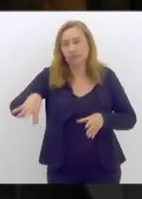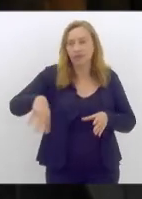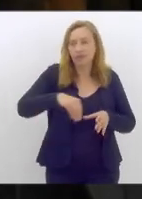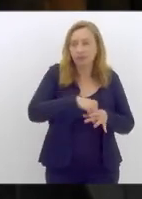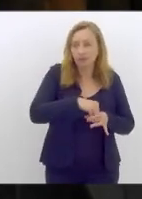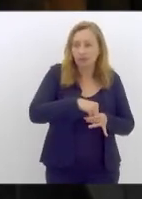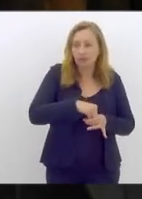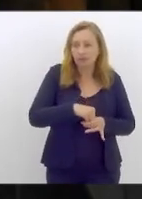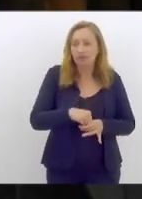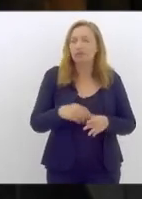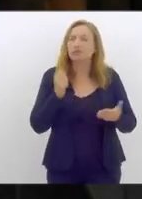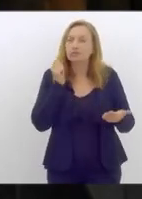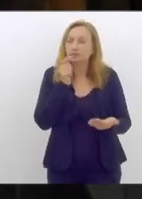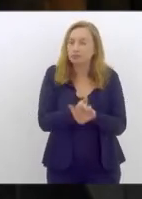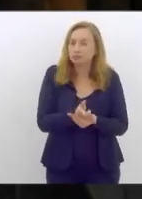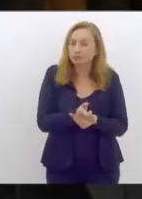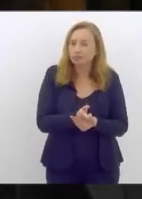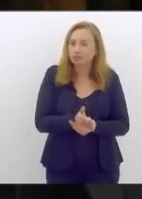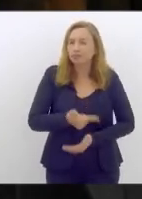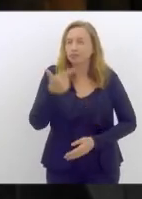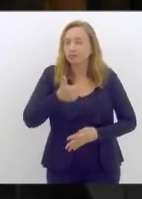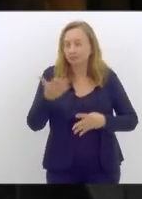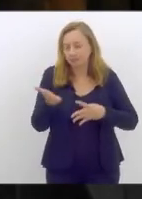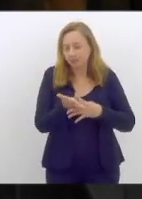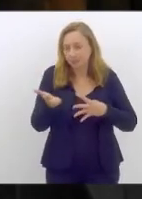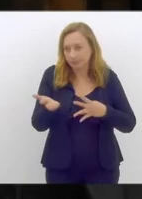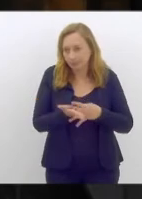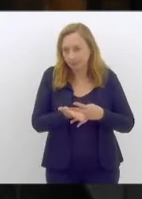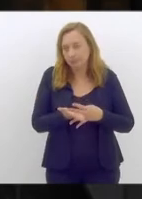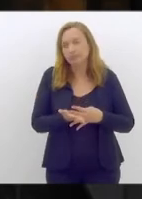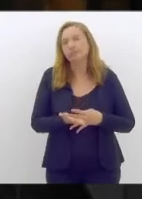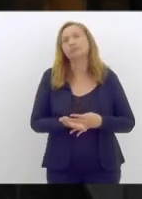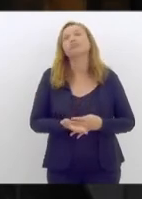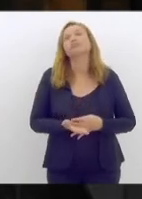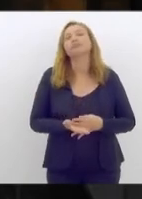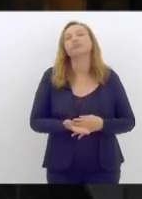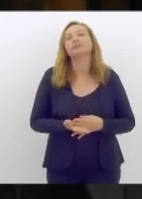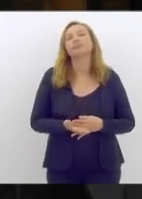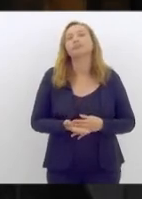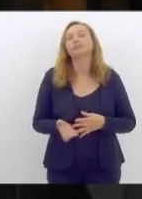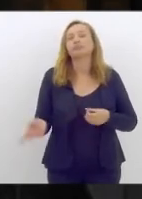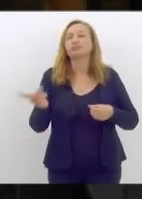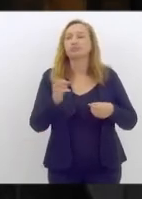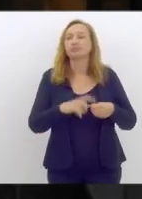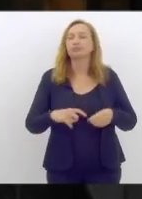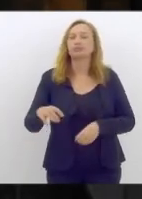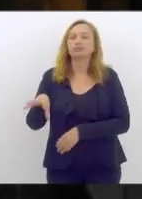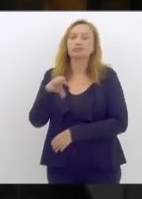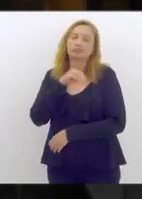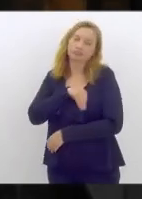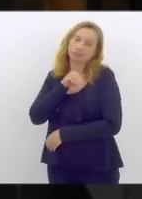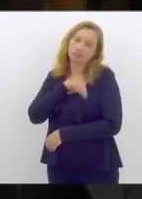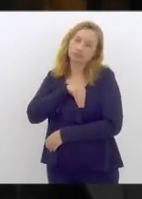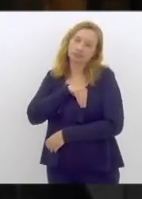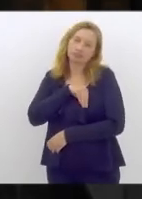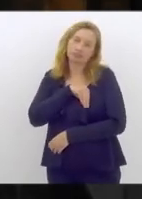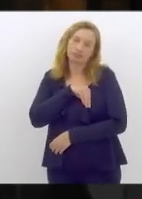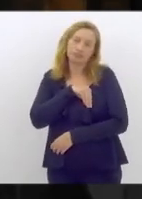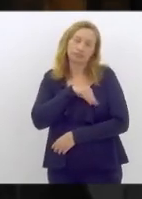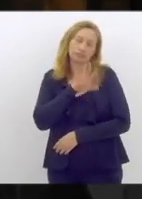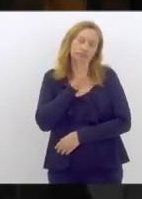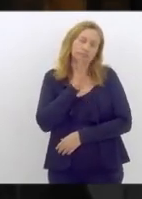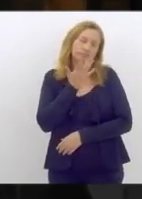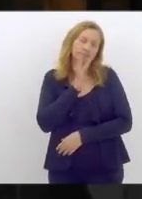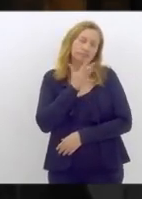o pagamento da segunda parcela da reposição salarial de